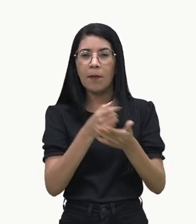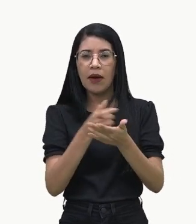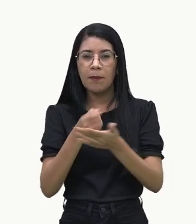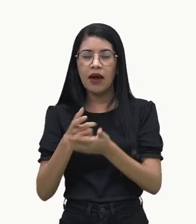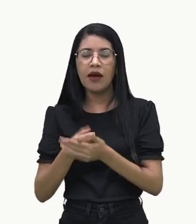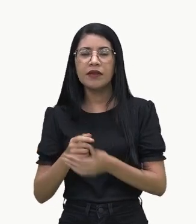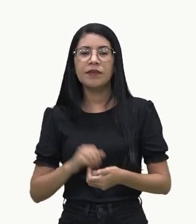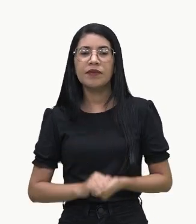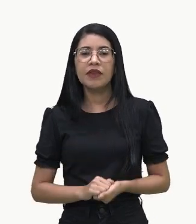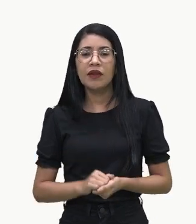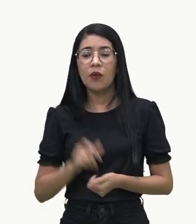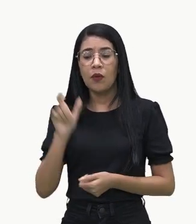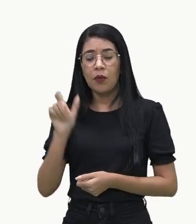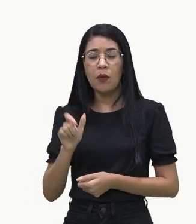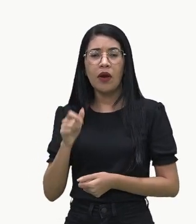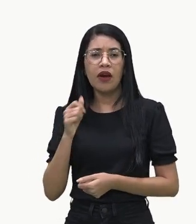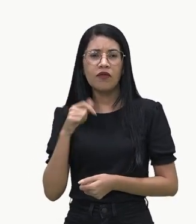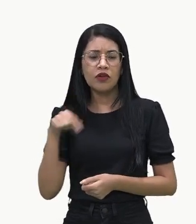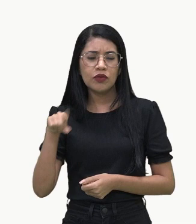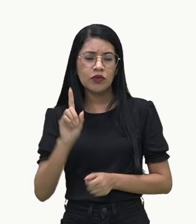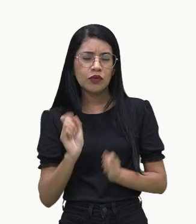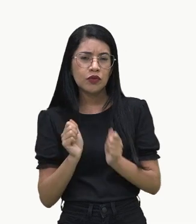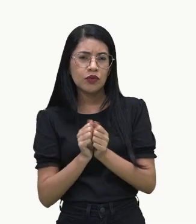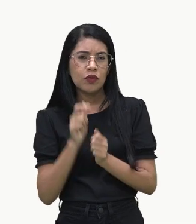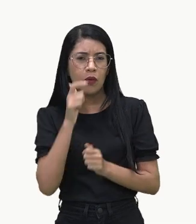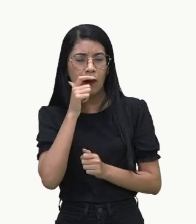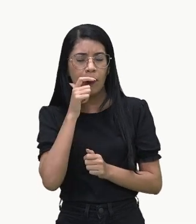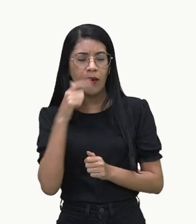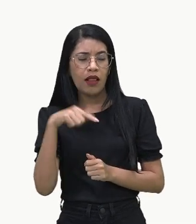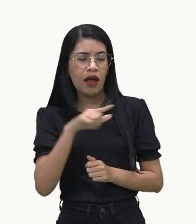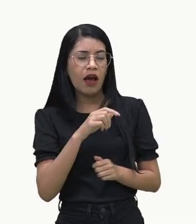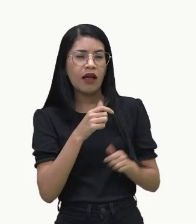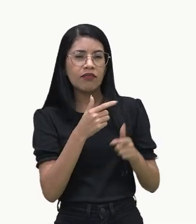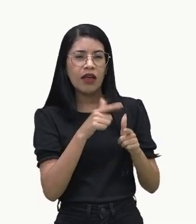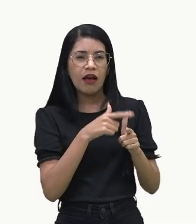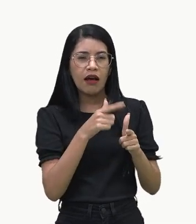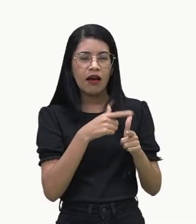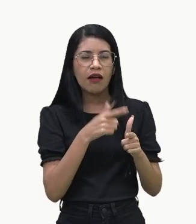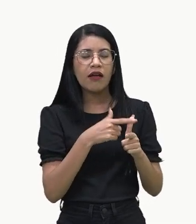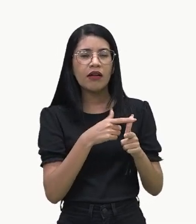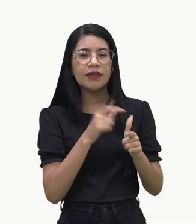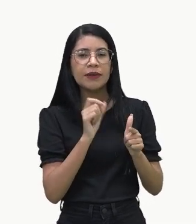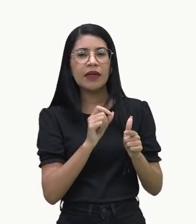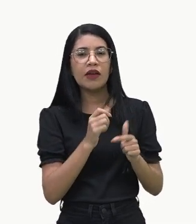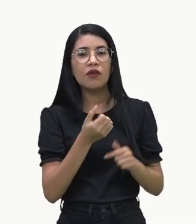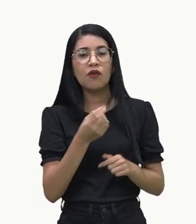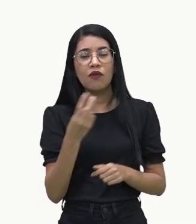seus pais numa loja e eles compraram para ele uma sandália no valor de R$